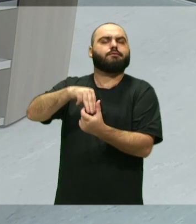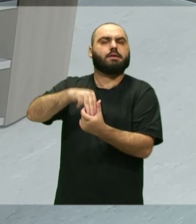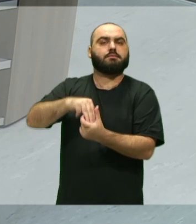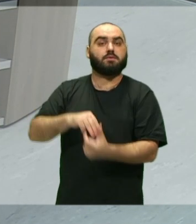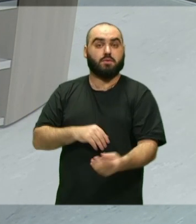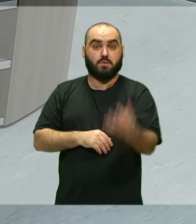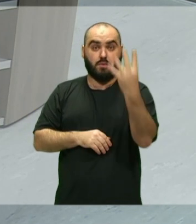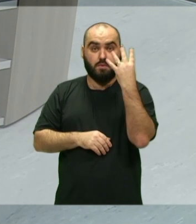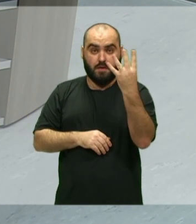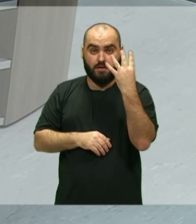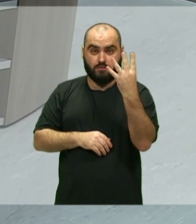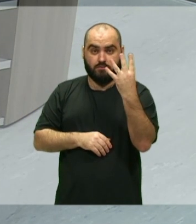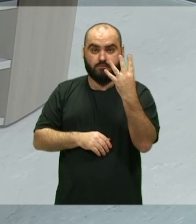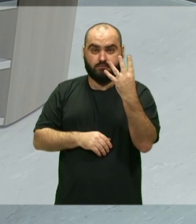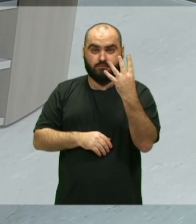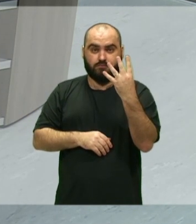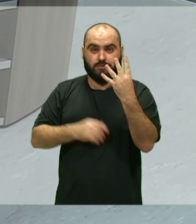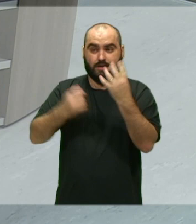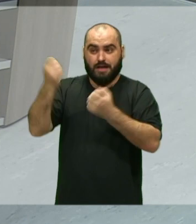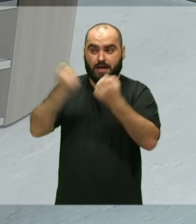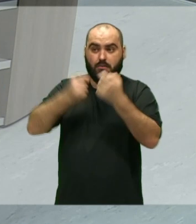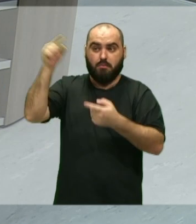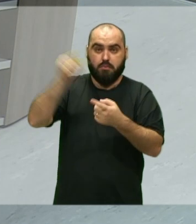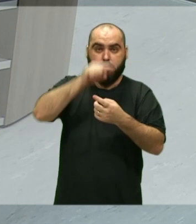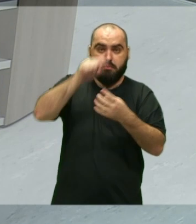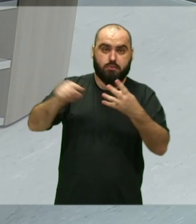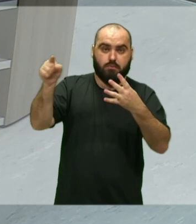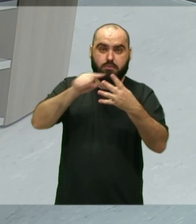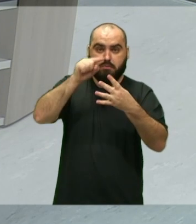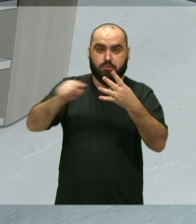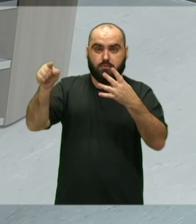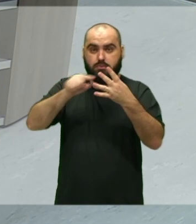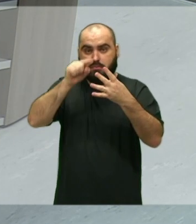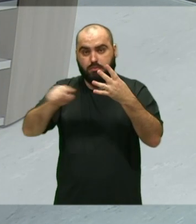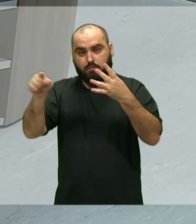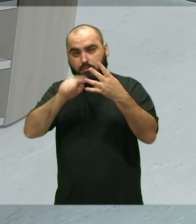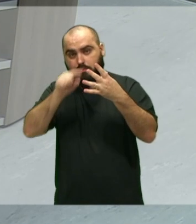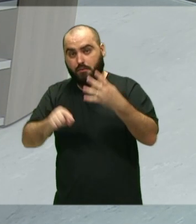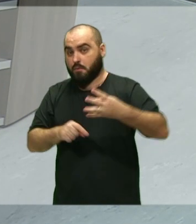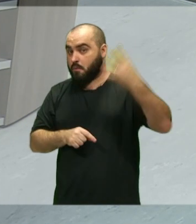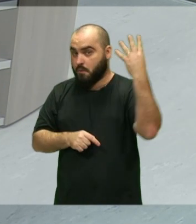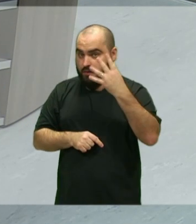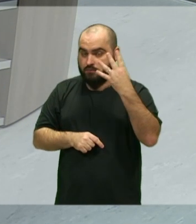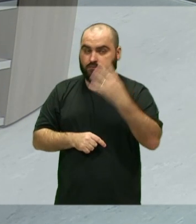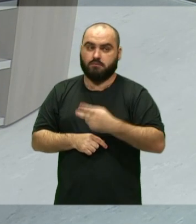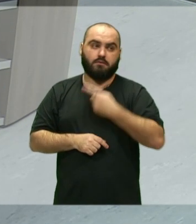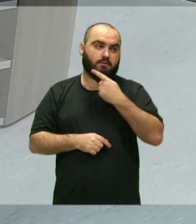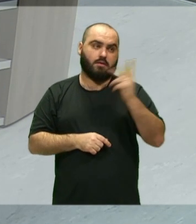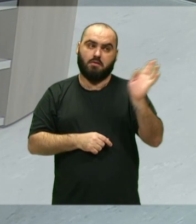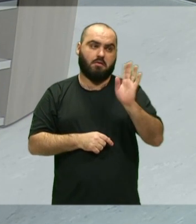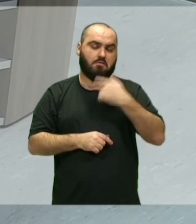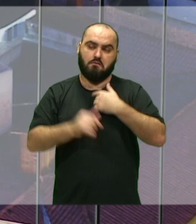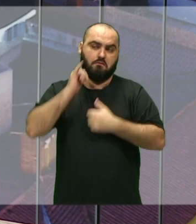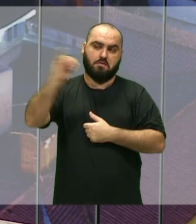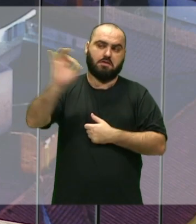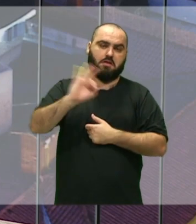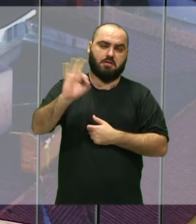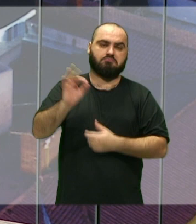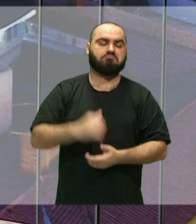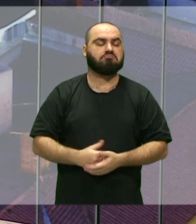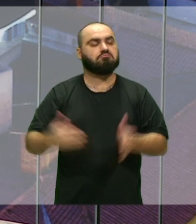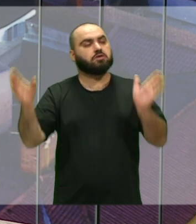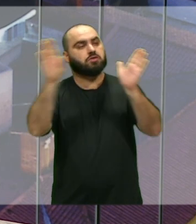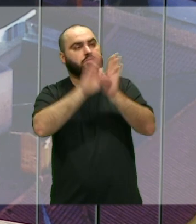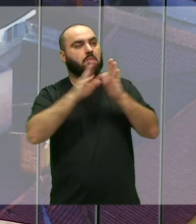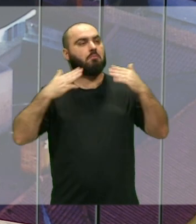foram 4 corridas canceladas, né? Ficavam recalculando. Eu disse, não, na última eu não vou avisar. Aí chegou um motorista,